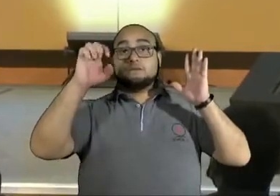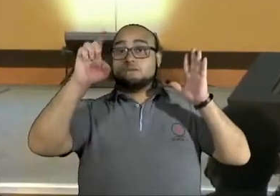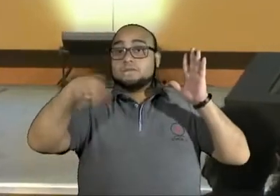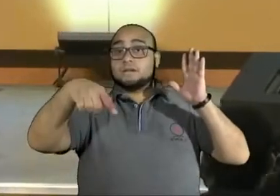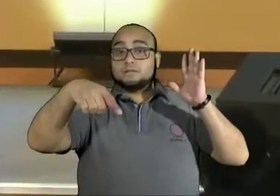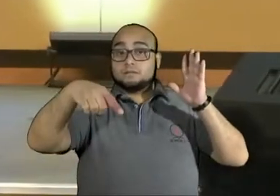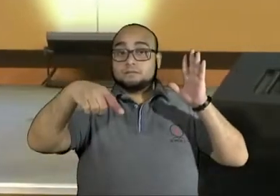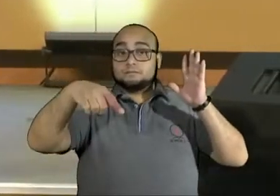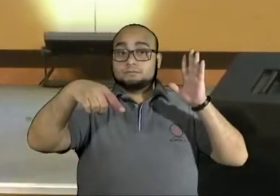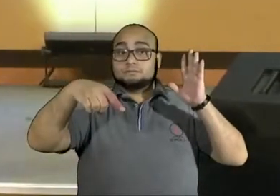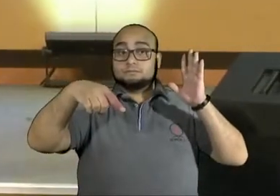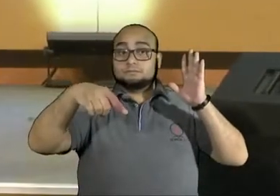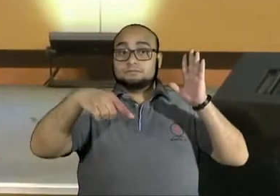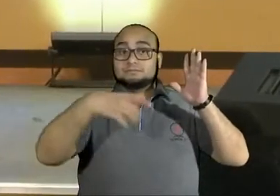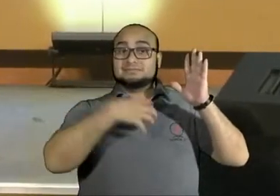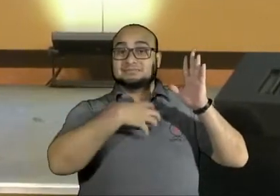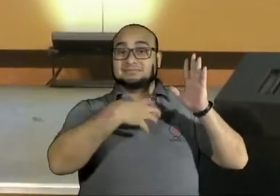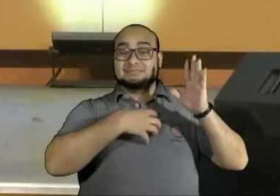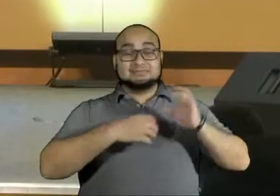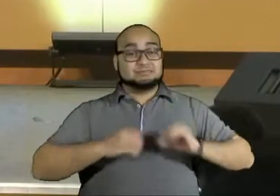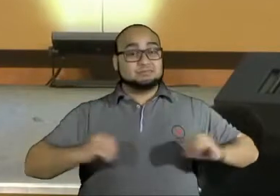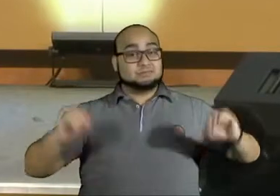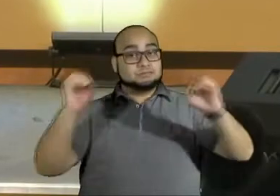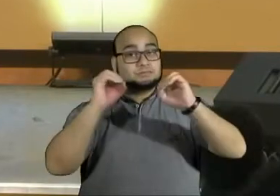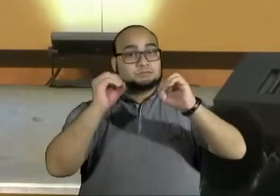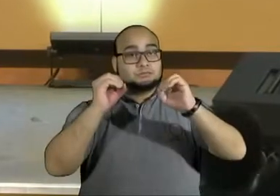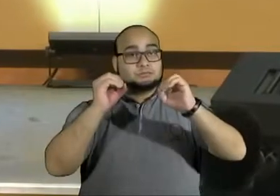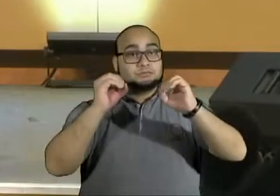não sente. Diga, a fé